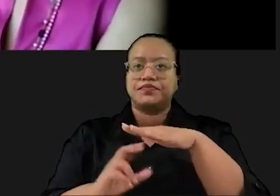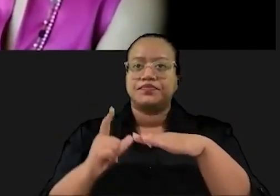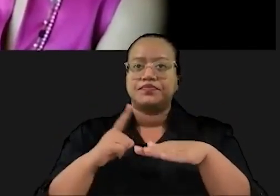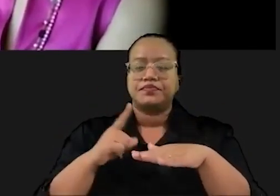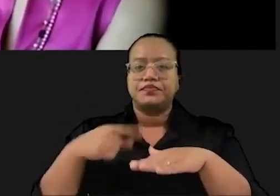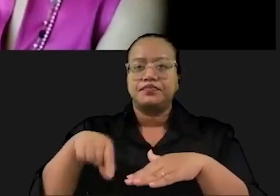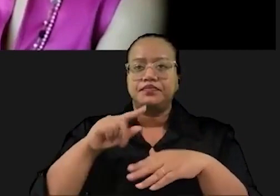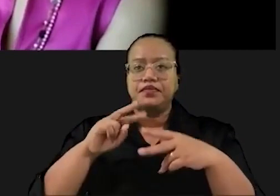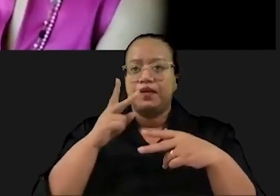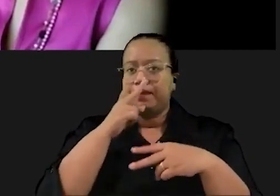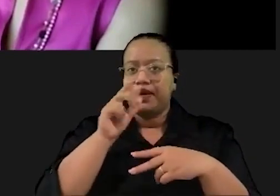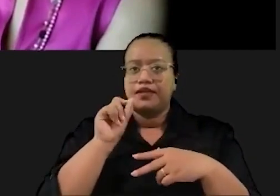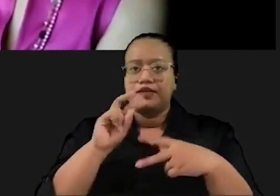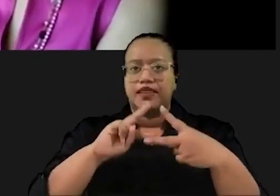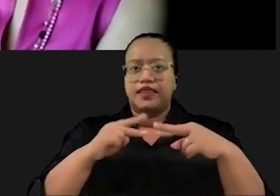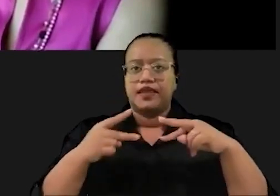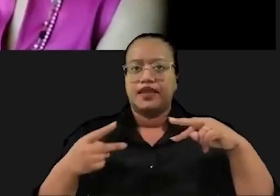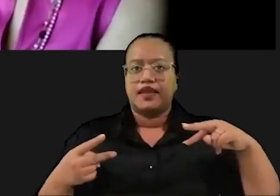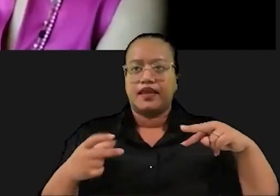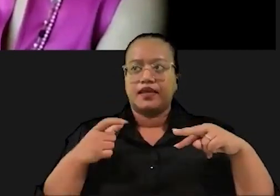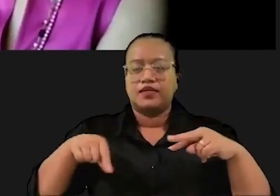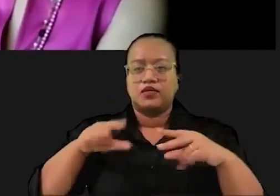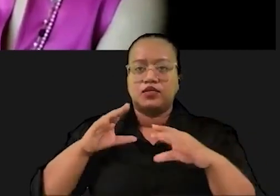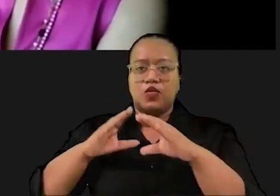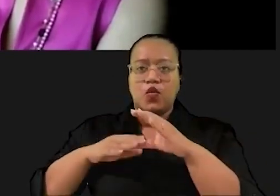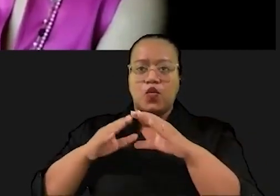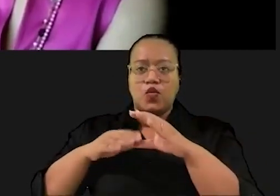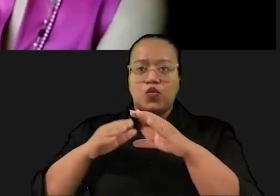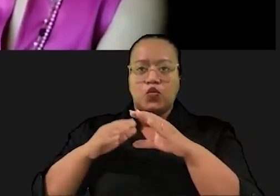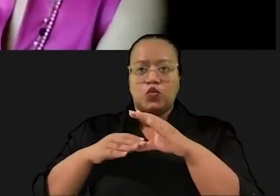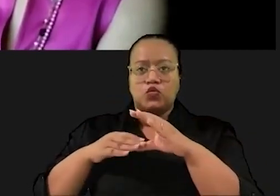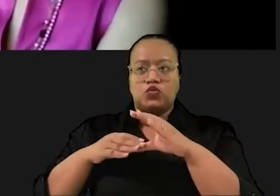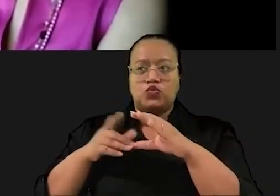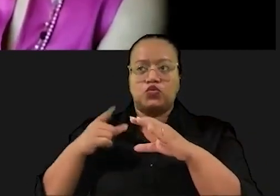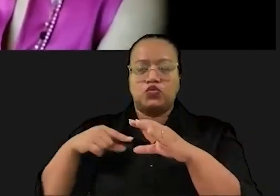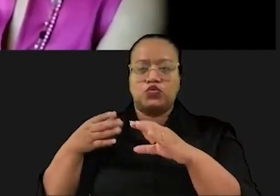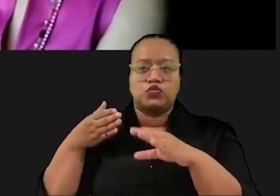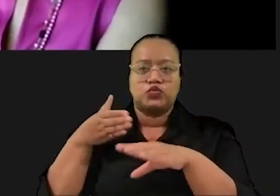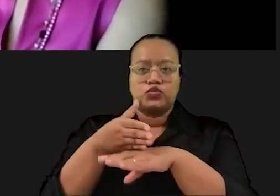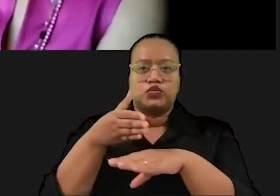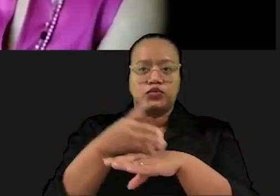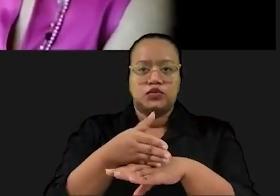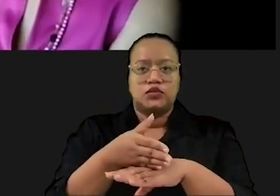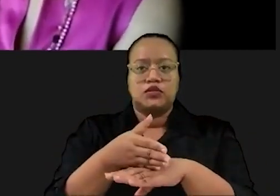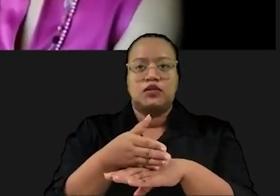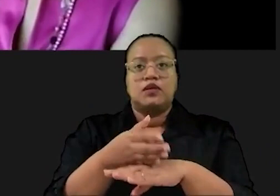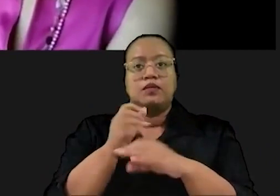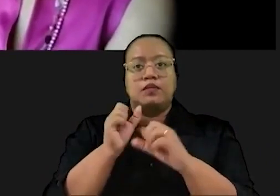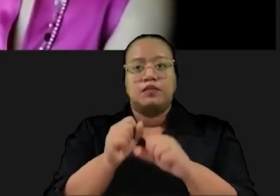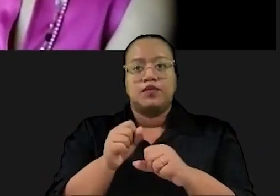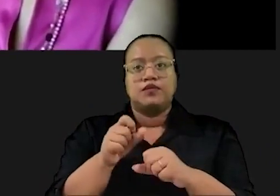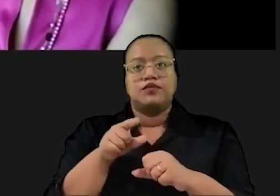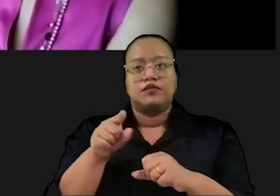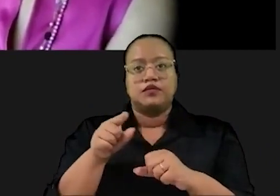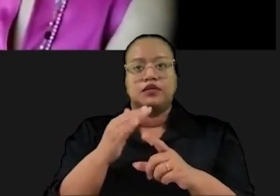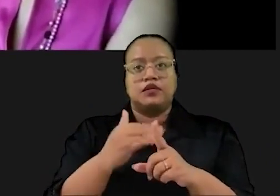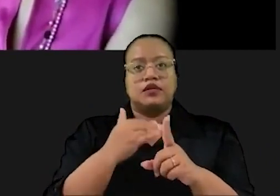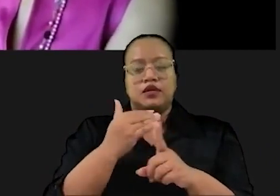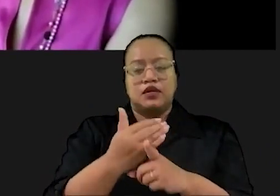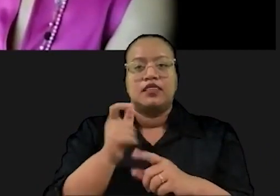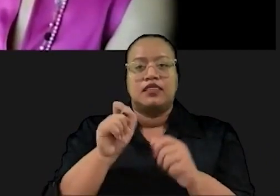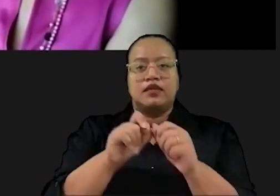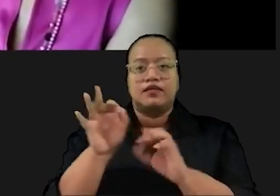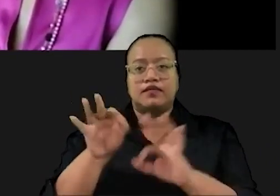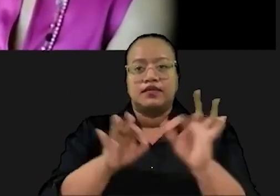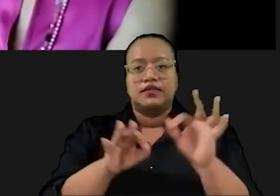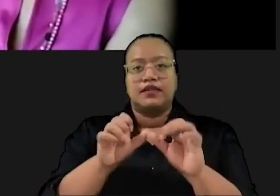do concurso, a gente muitas vezes, e é isso, doutora Daldice, que Vossa Excelência está fazendo, né, mudando a programação, né? A gente vem